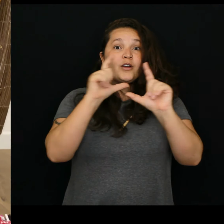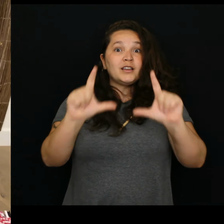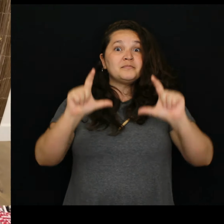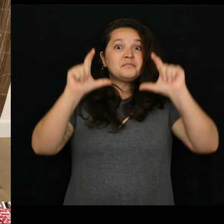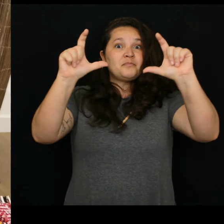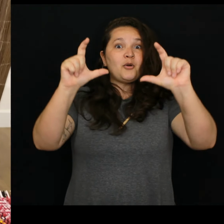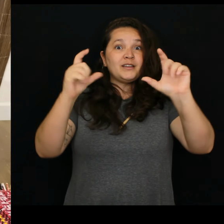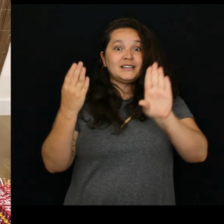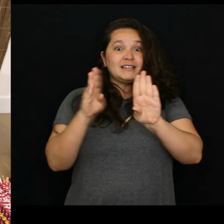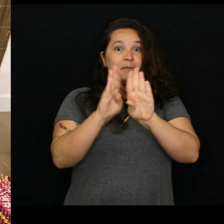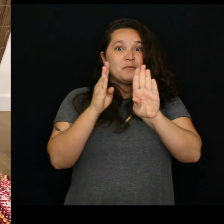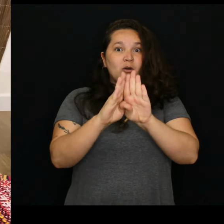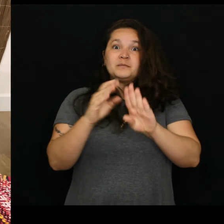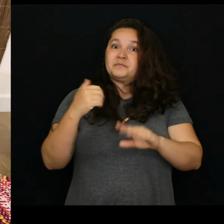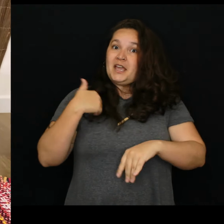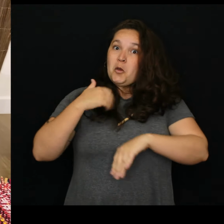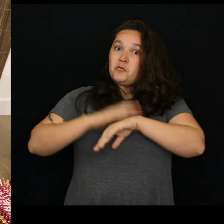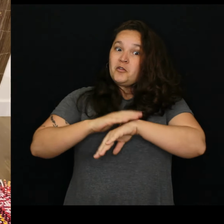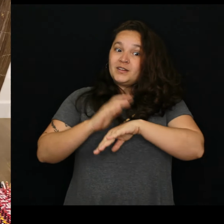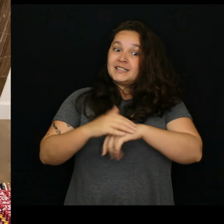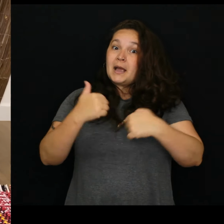assim.